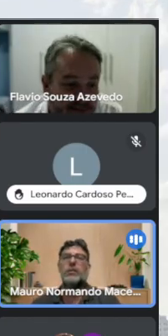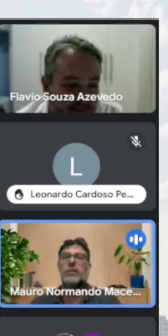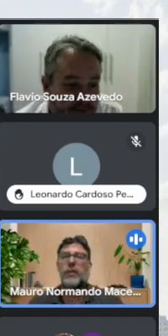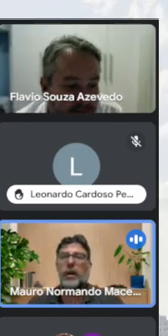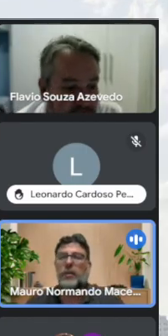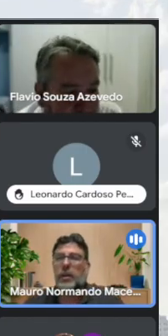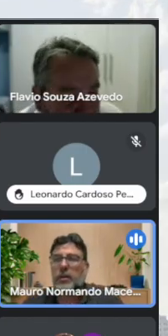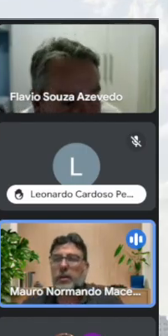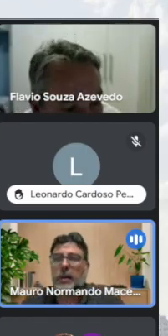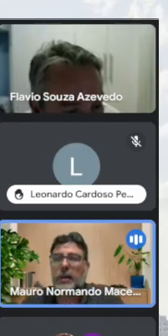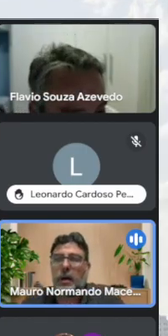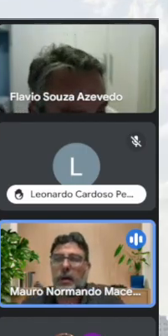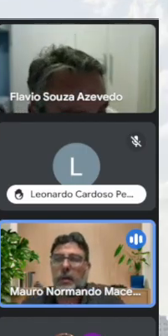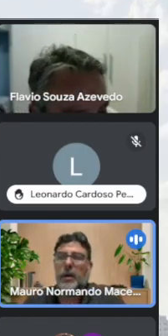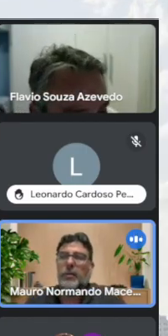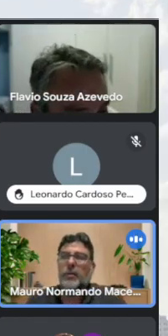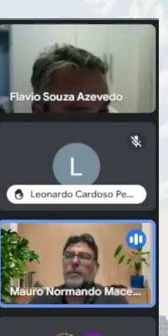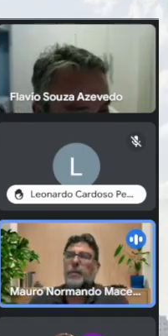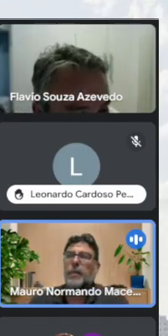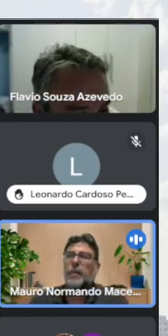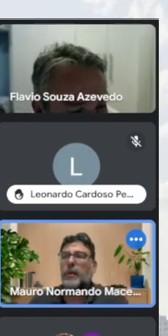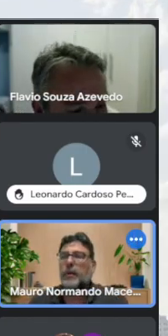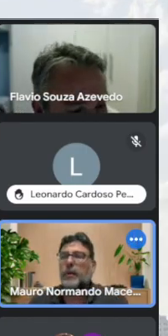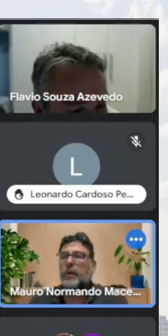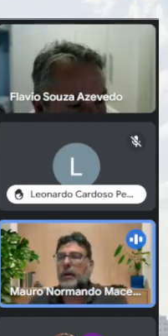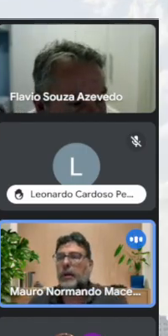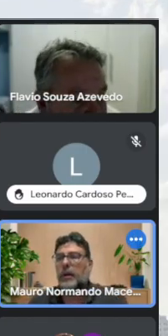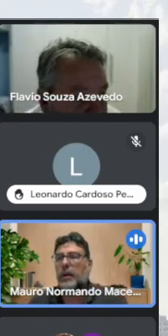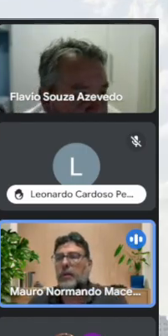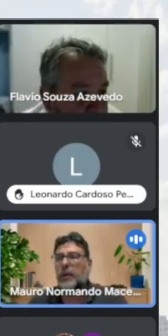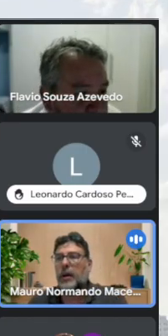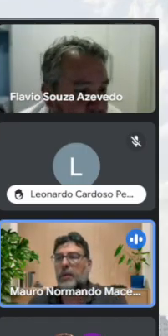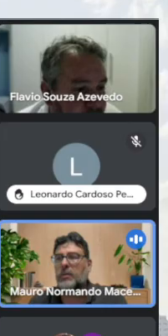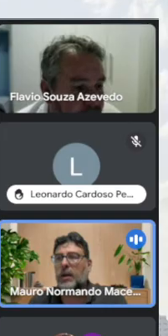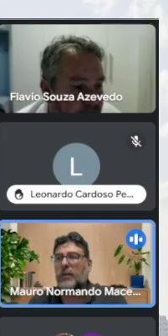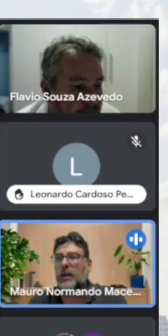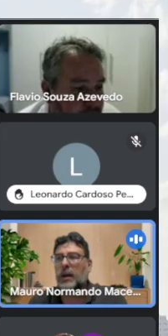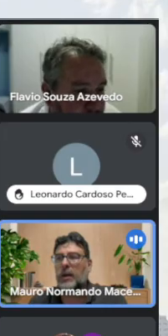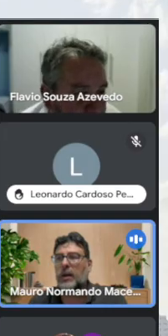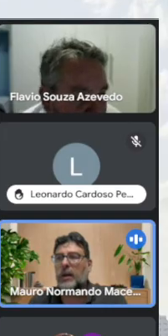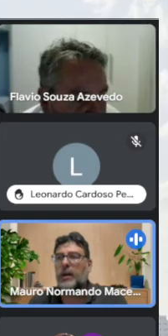Então, ótimo, Flávio. Deixa eu passar aqui para quem está com as mãos levantadas aqui.